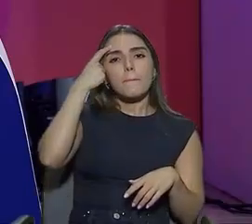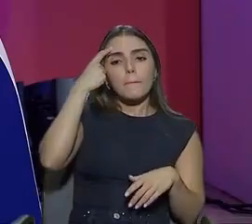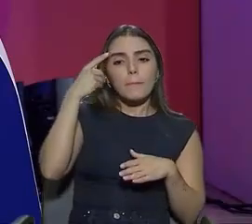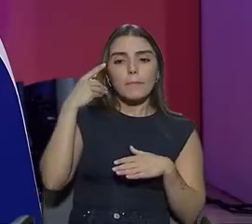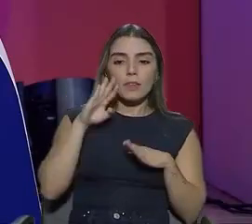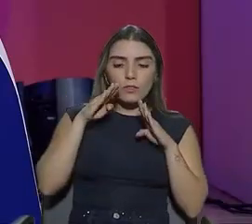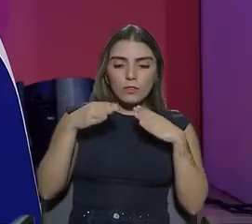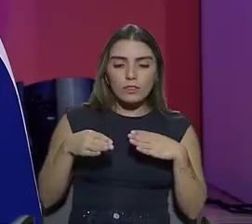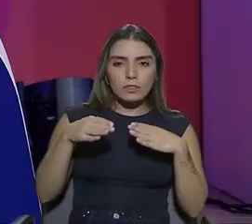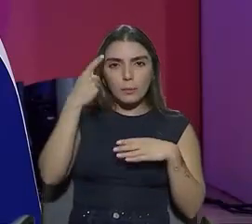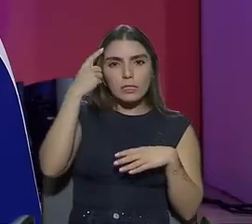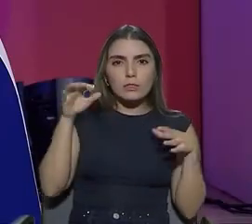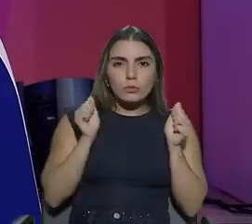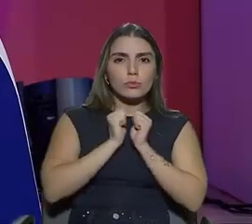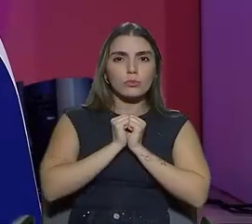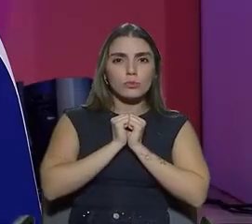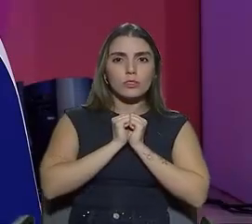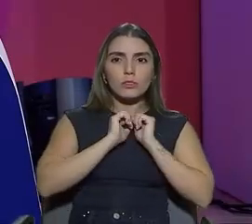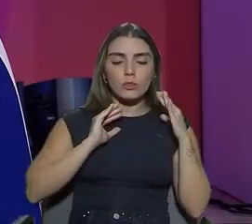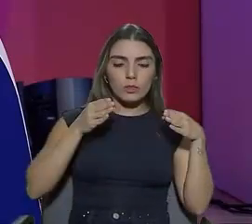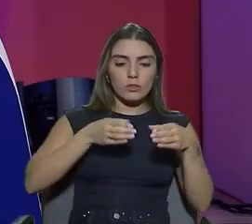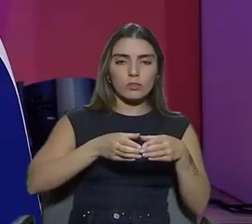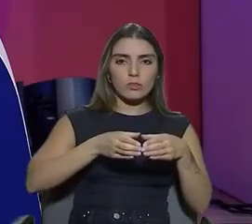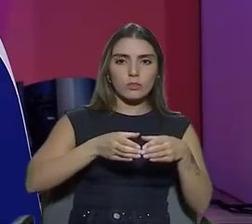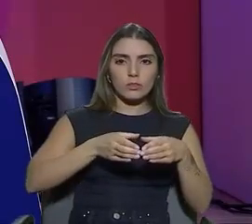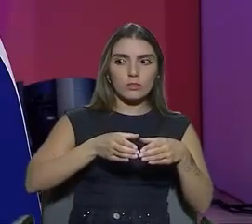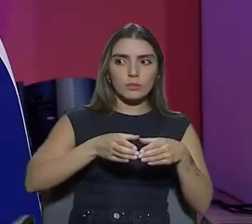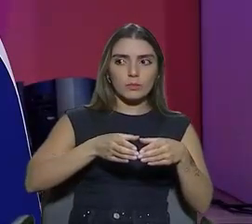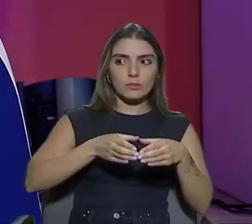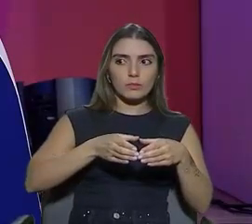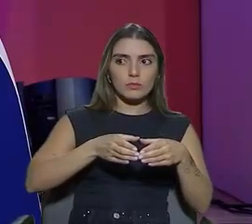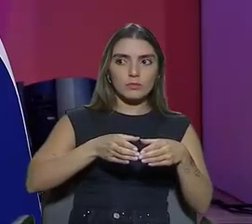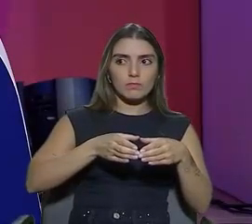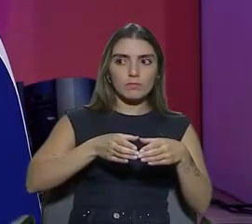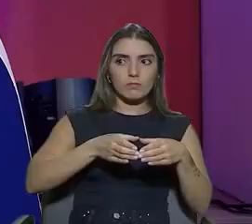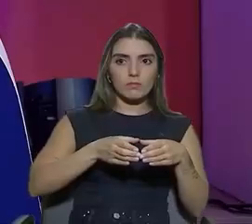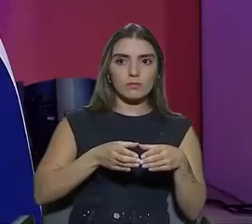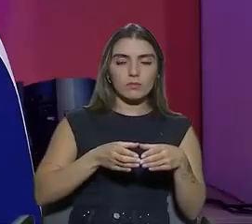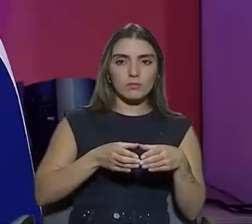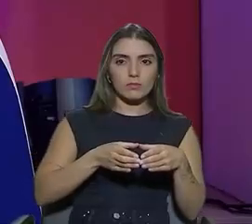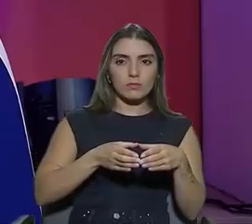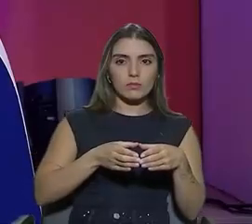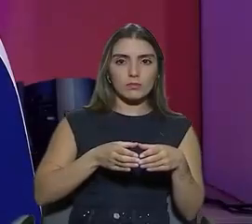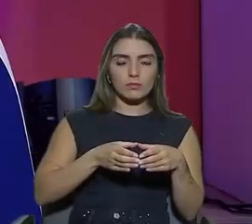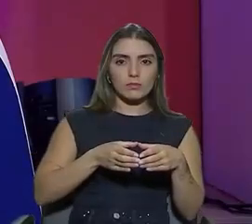fala de algo que vai remeter ao coletivo, que vai remeter ao conjunto, né?